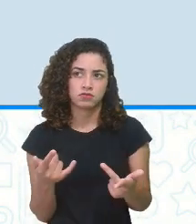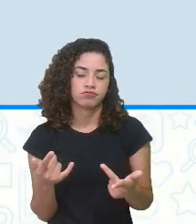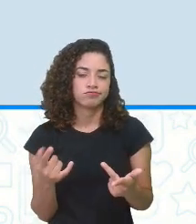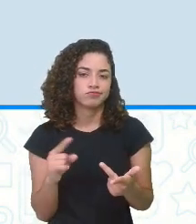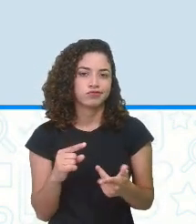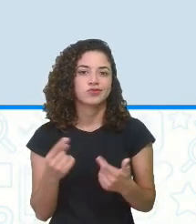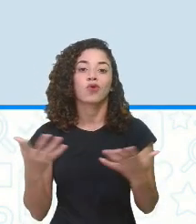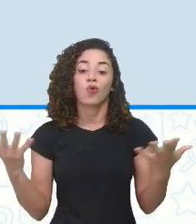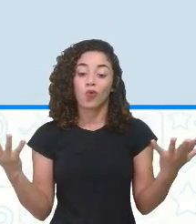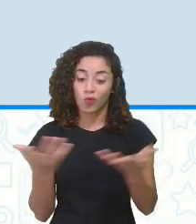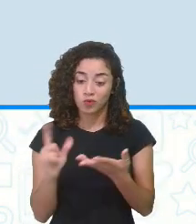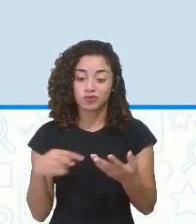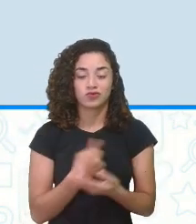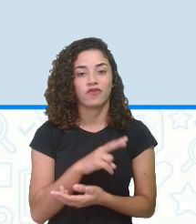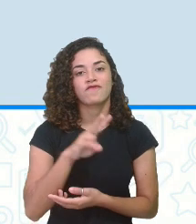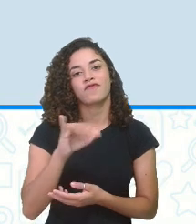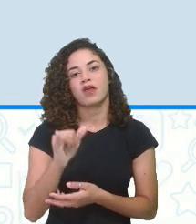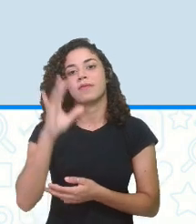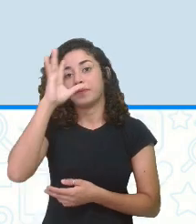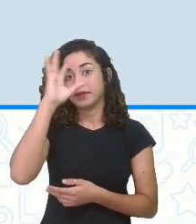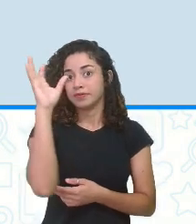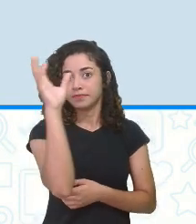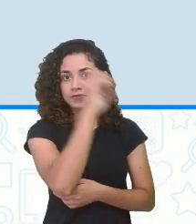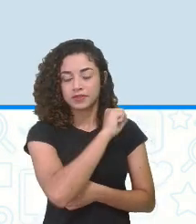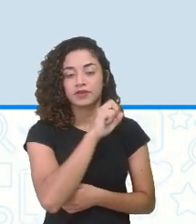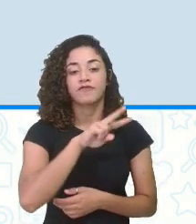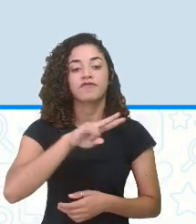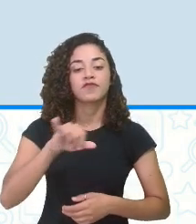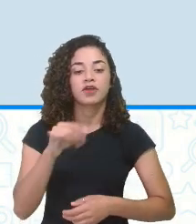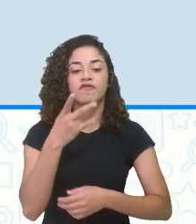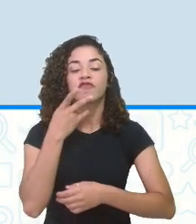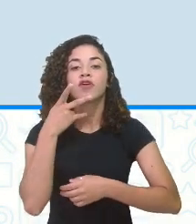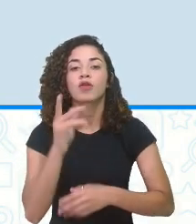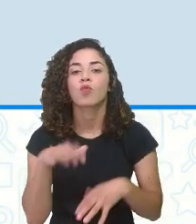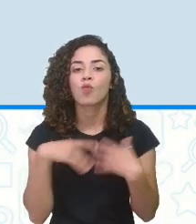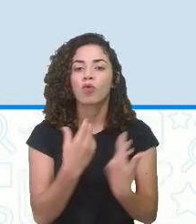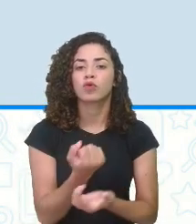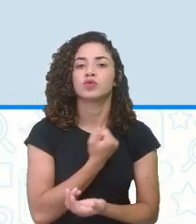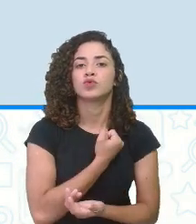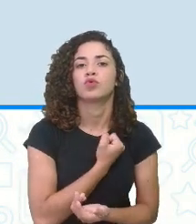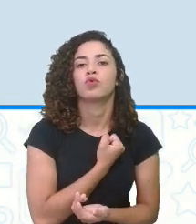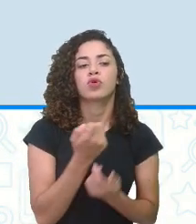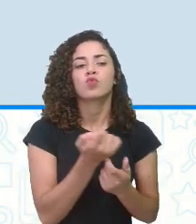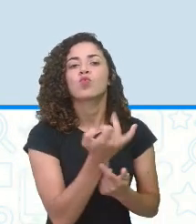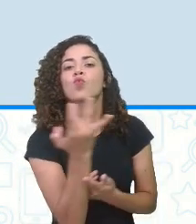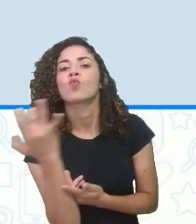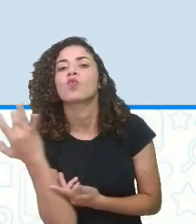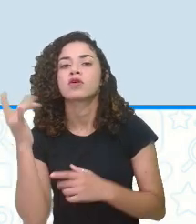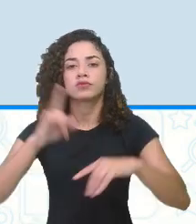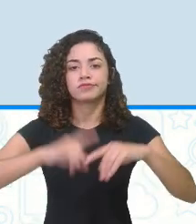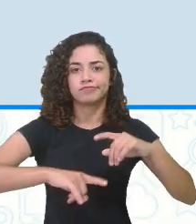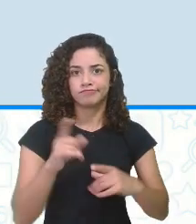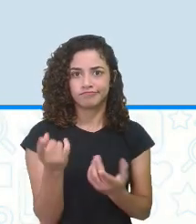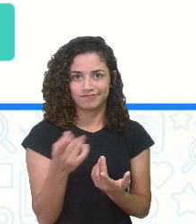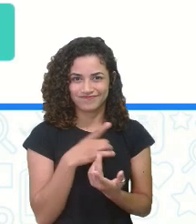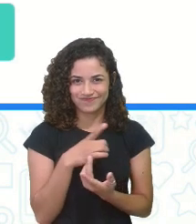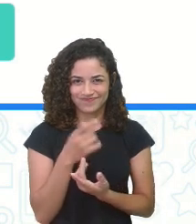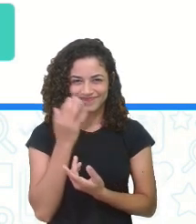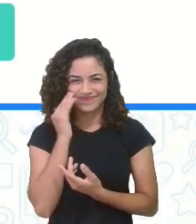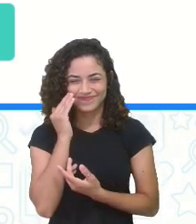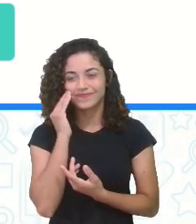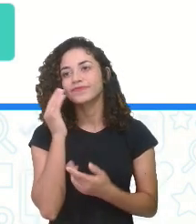que a gente vai fazer na aula de hoje. A gente vai determinar o número, a quantidade de elementos, tá certo? Vamos